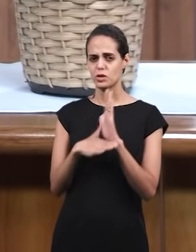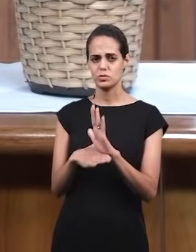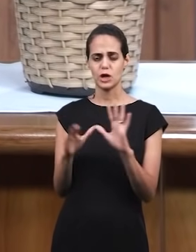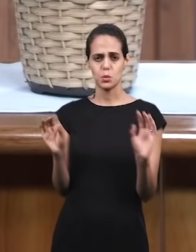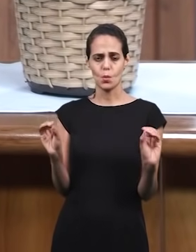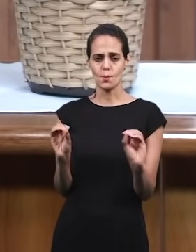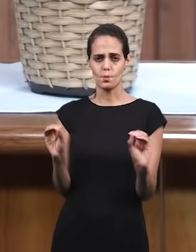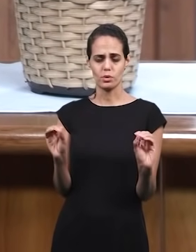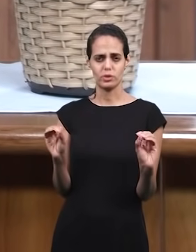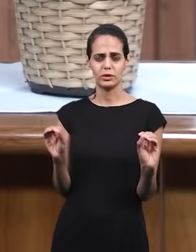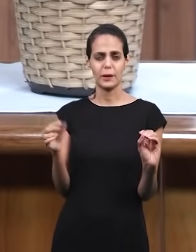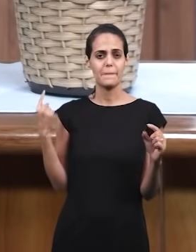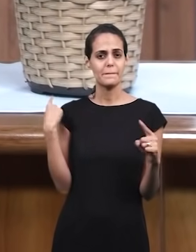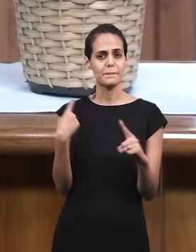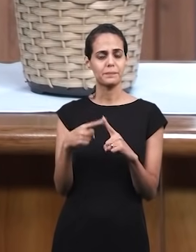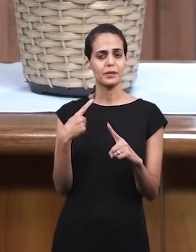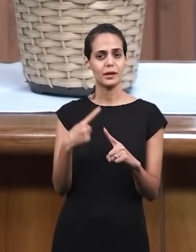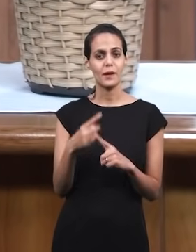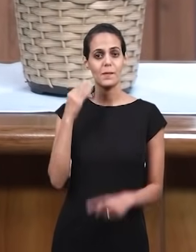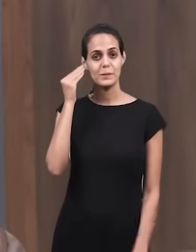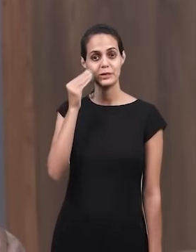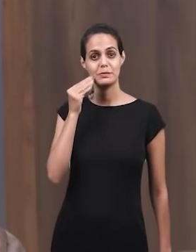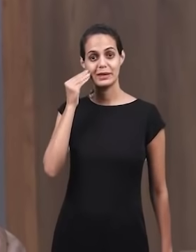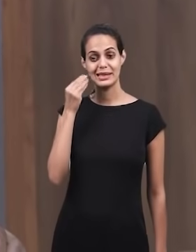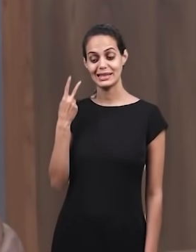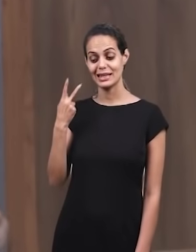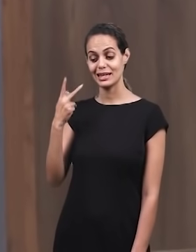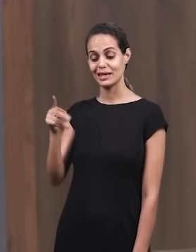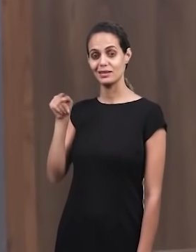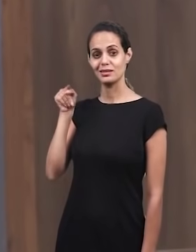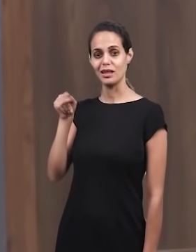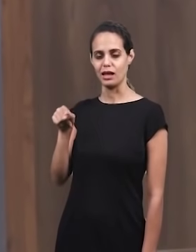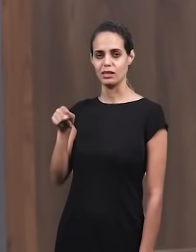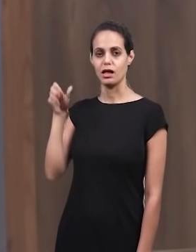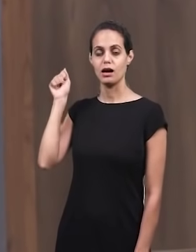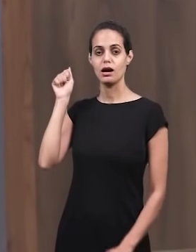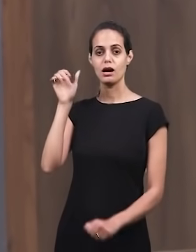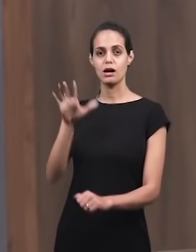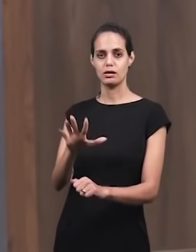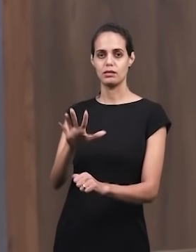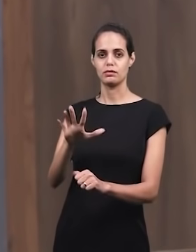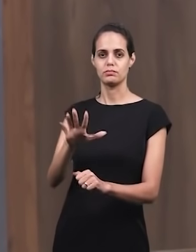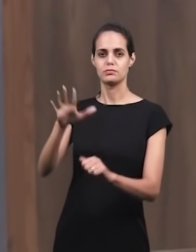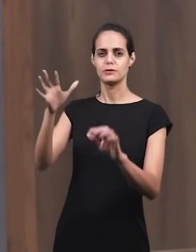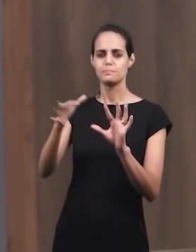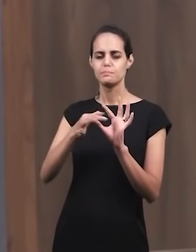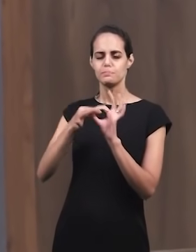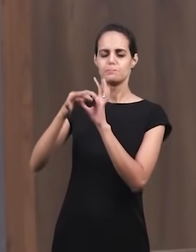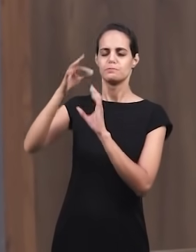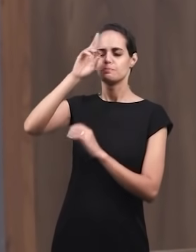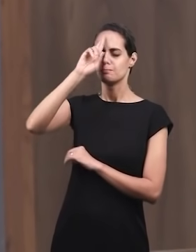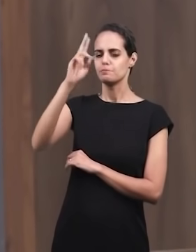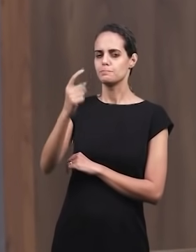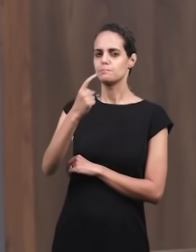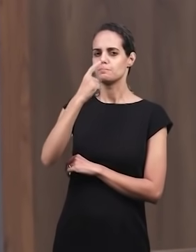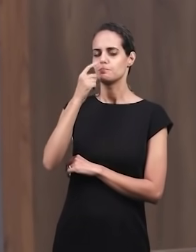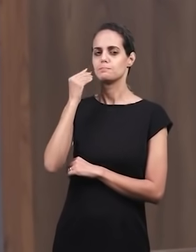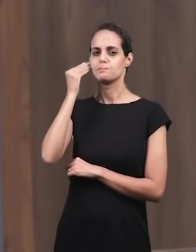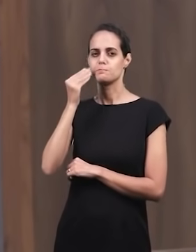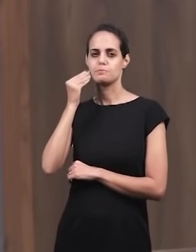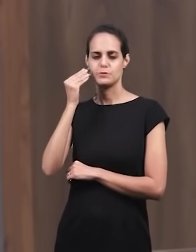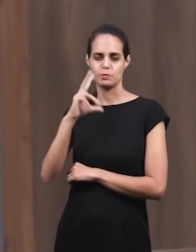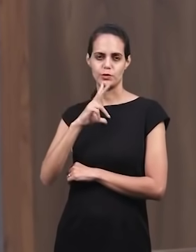aqui nesse caso teria que ser uma experiência dela com o Senhor. Ela tinha que ter uma experiência com o Senhor. E o texto diz que